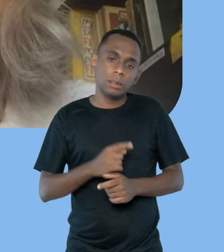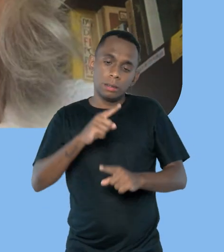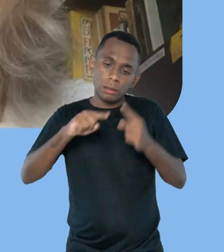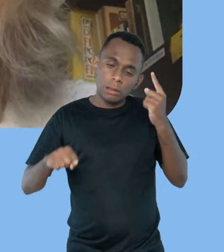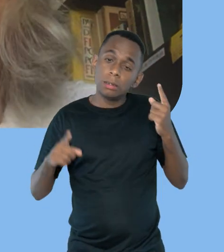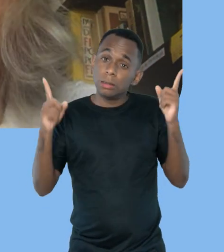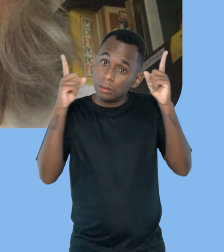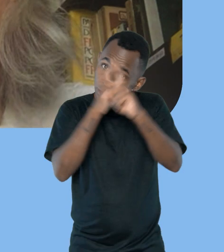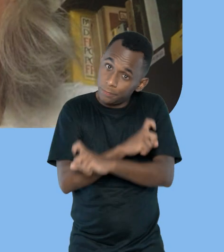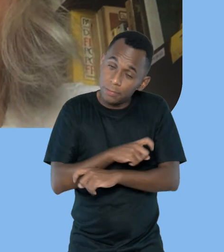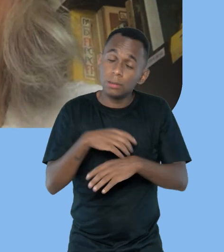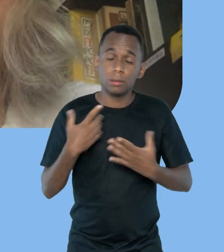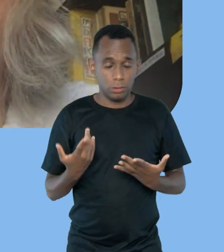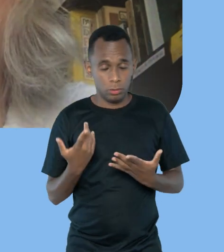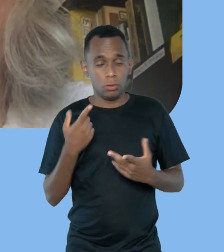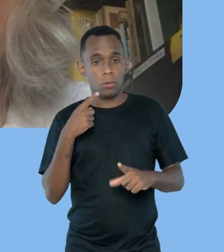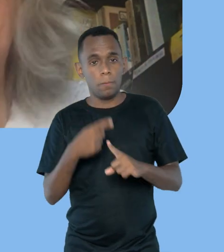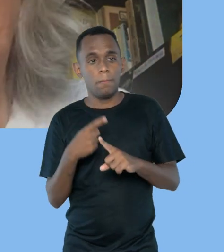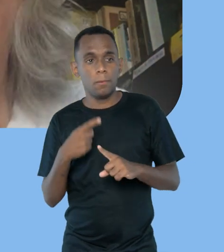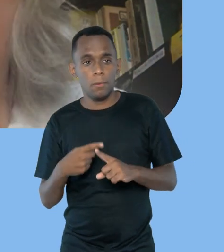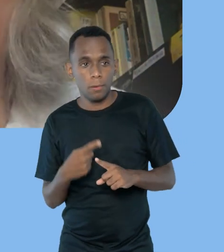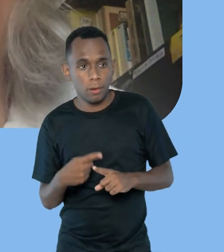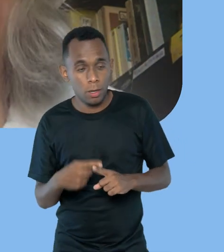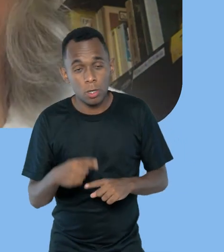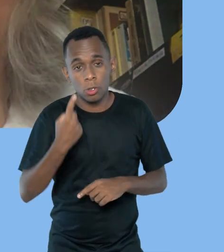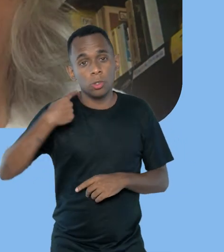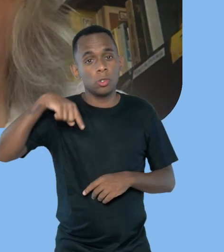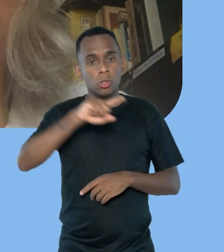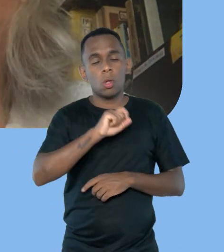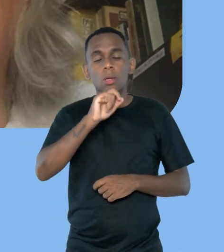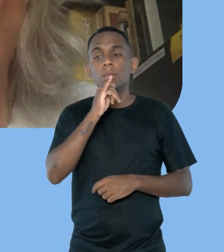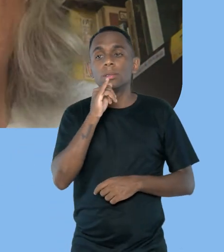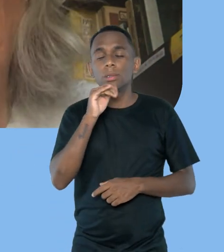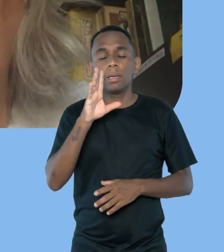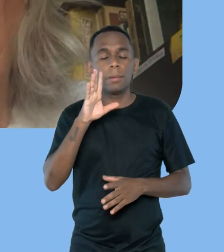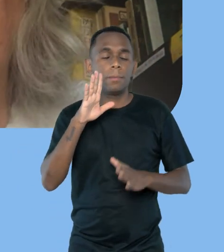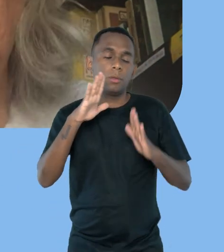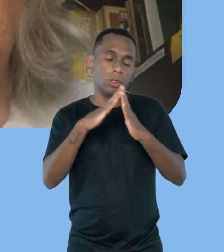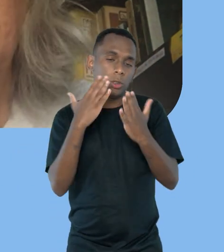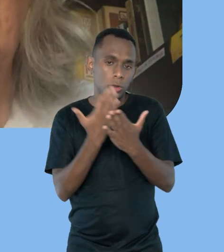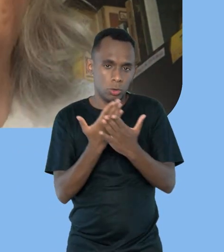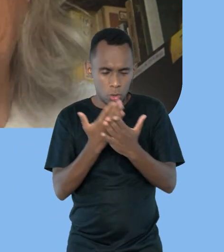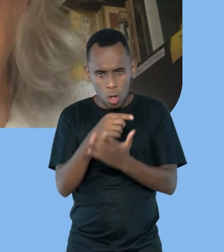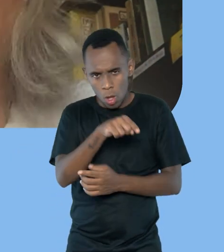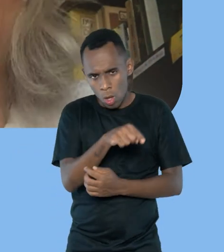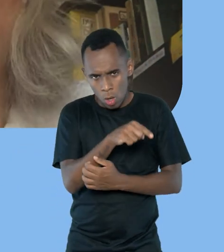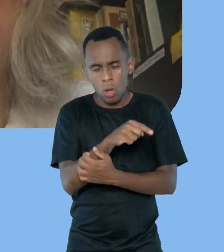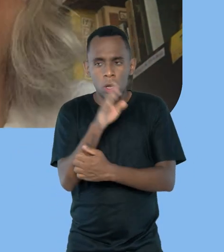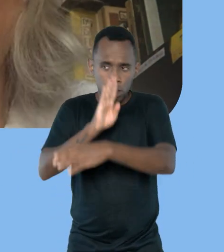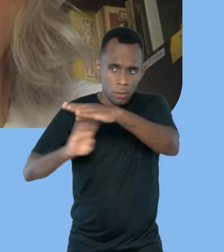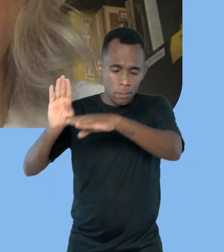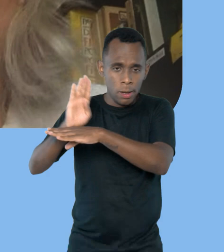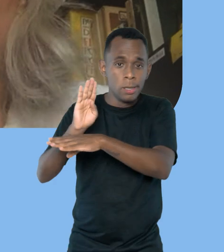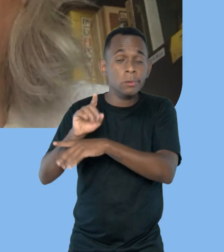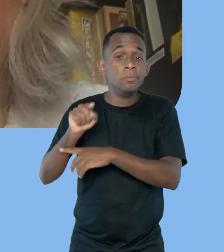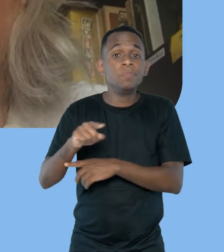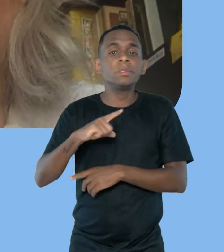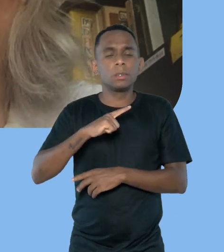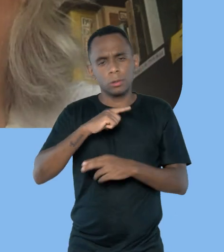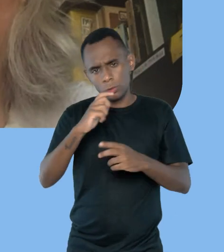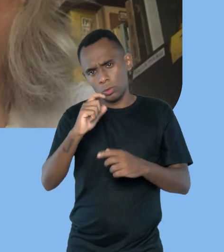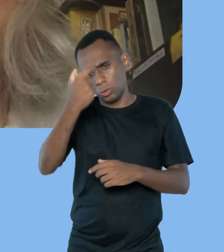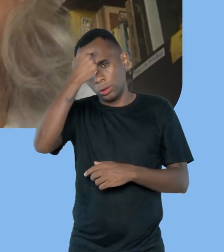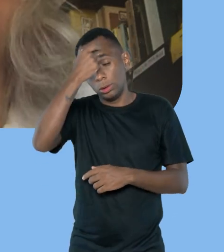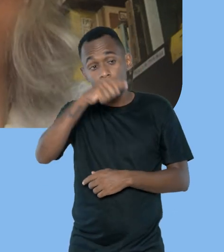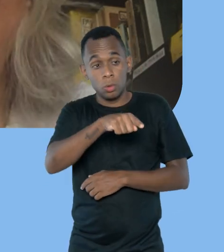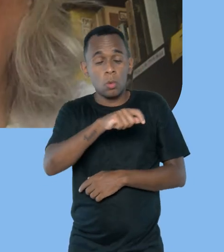Às vezes o aluno, aí nós nessa escola, chama Celso Machado, lá no Barreiro, nós tínhamos a consciência que